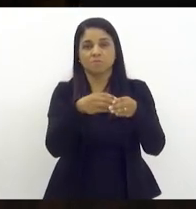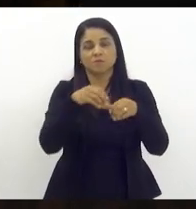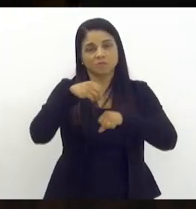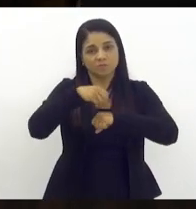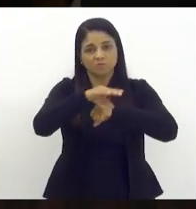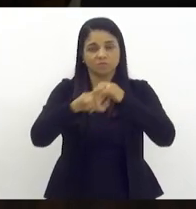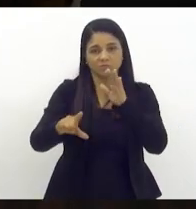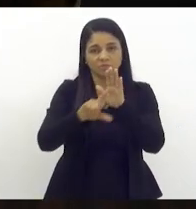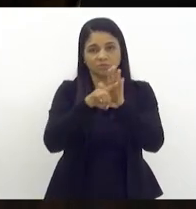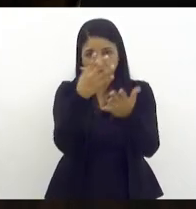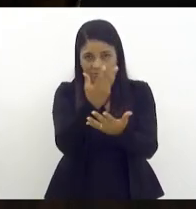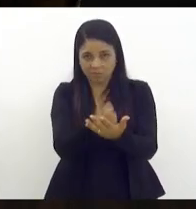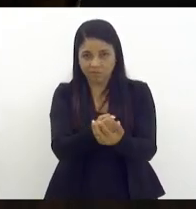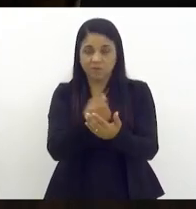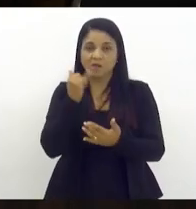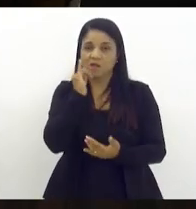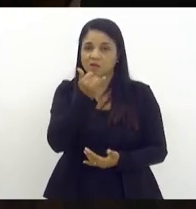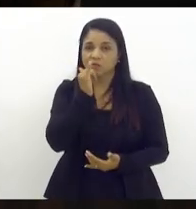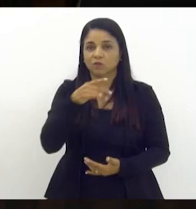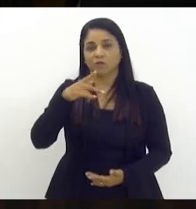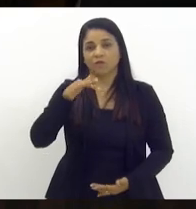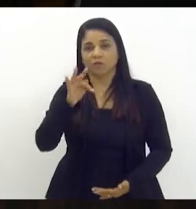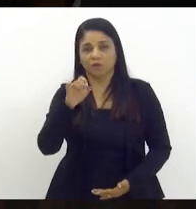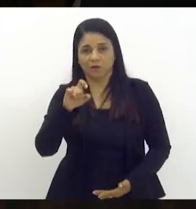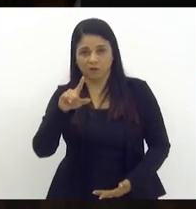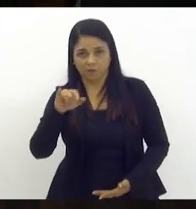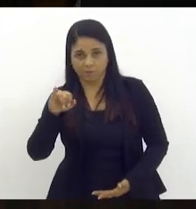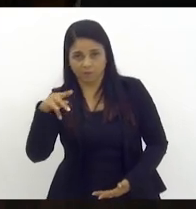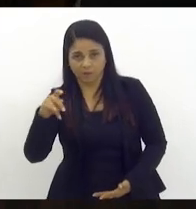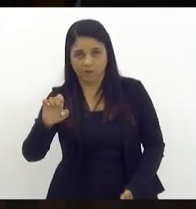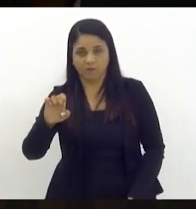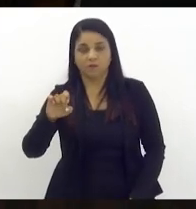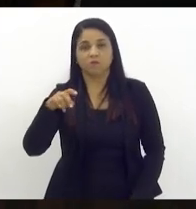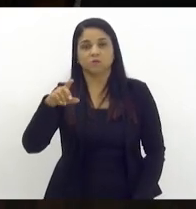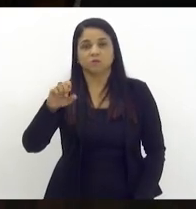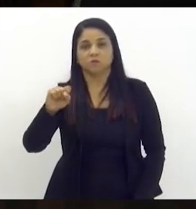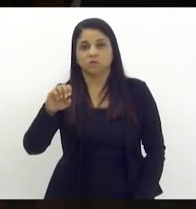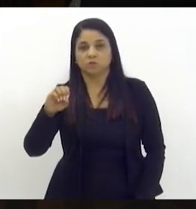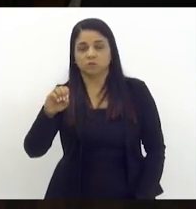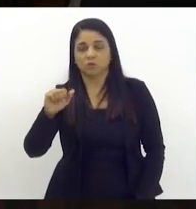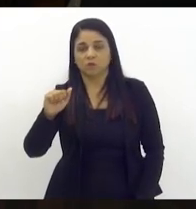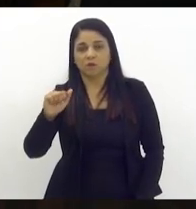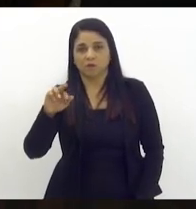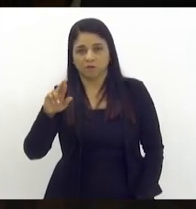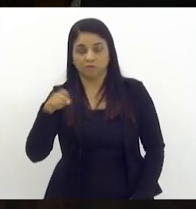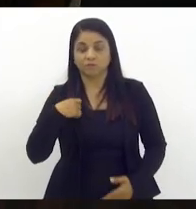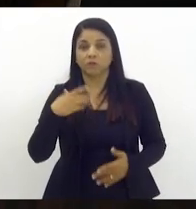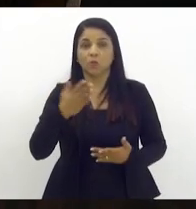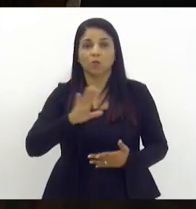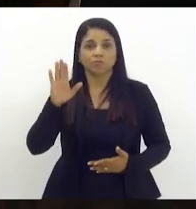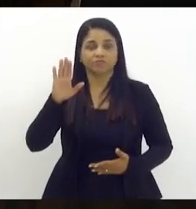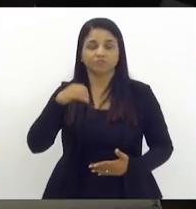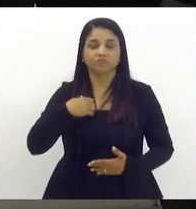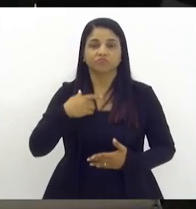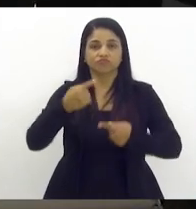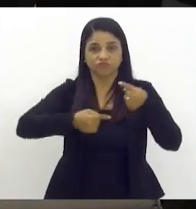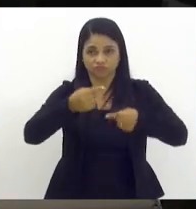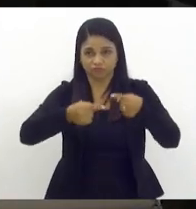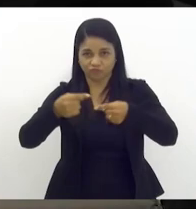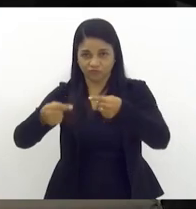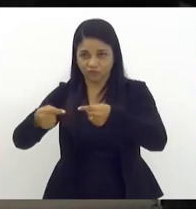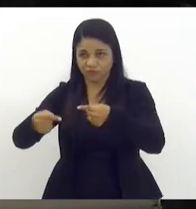Legislativas favorável, relator deputado Felipe Soares. Em discussão... Para discutir, presidente.